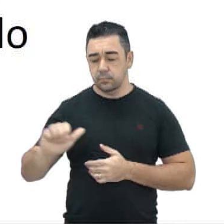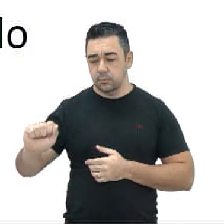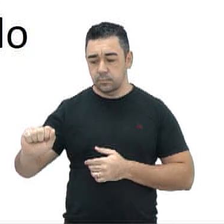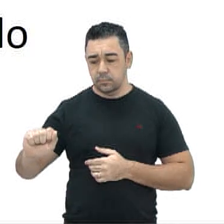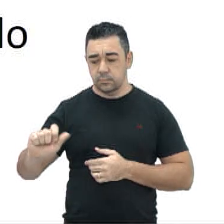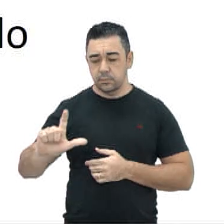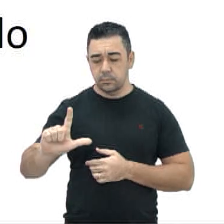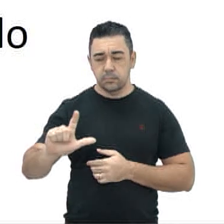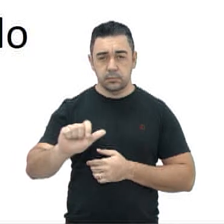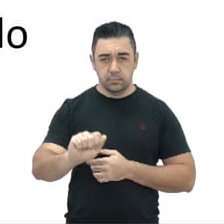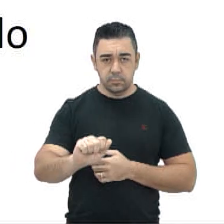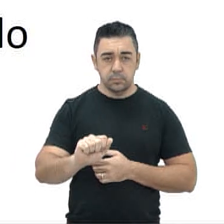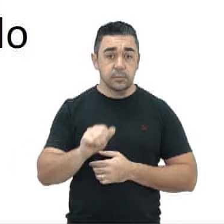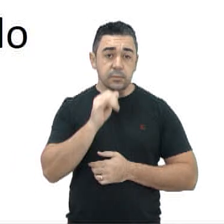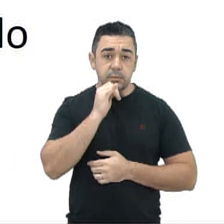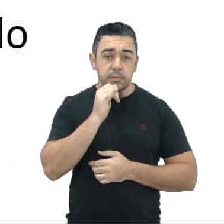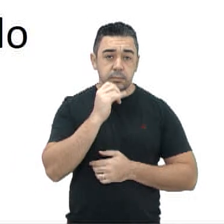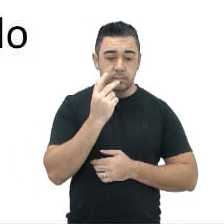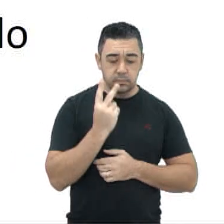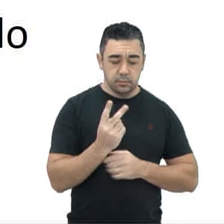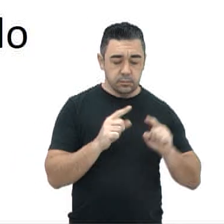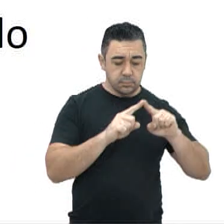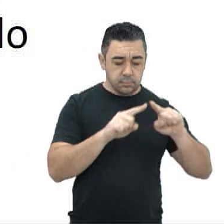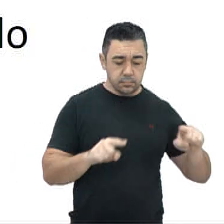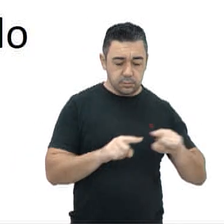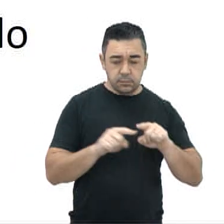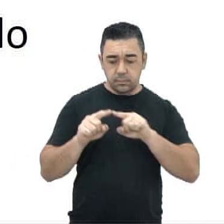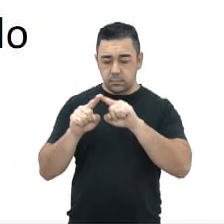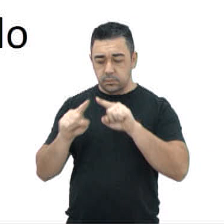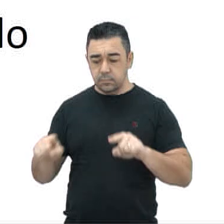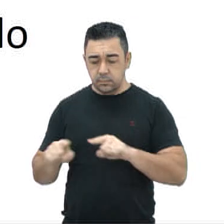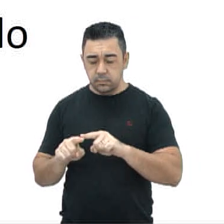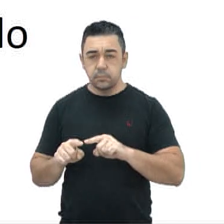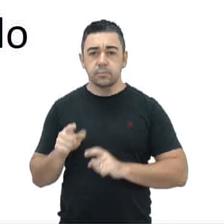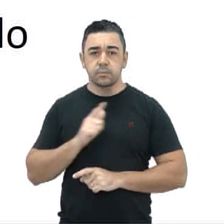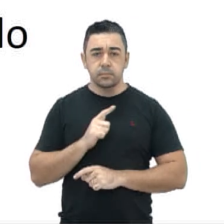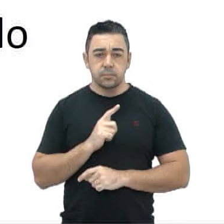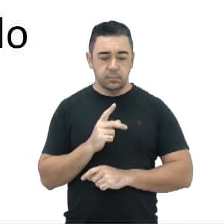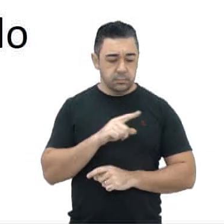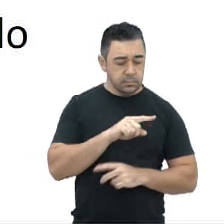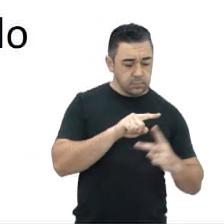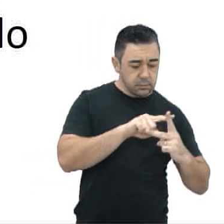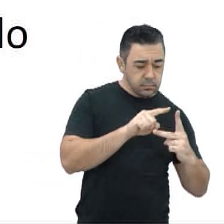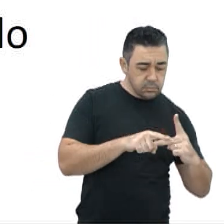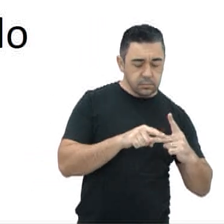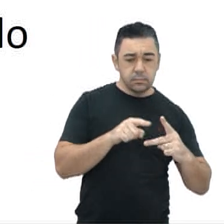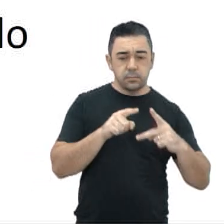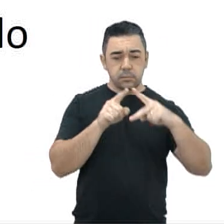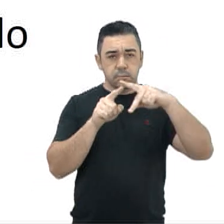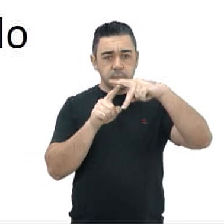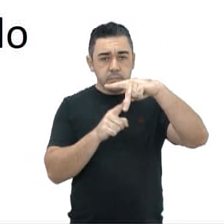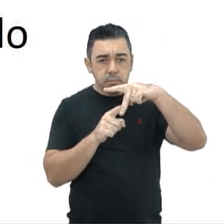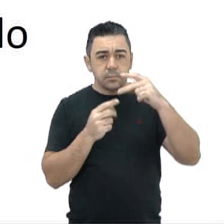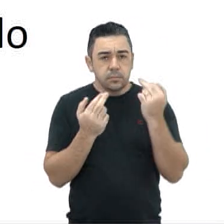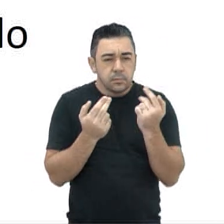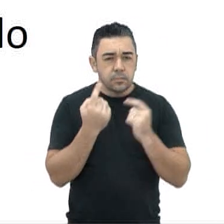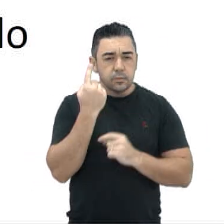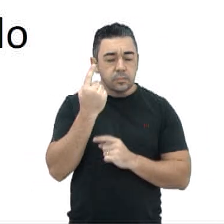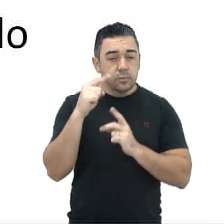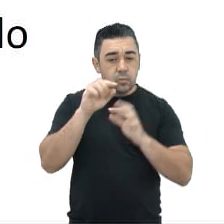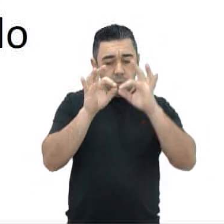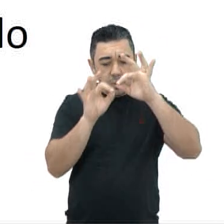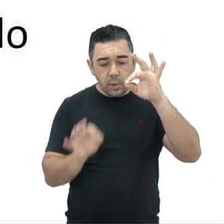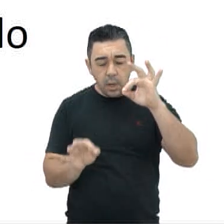congruência LAL são quando 2 triângulos possuem 2 ângulos congruentes em um lado, mas vejam, olhem